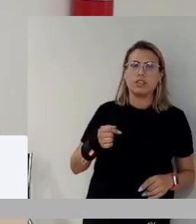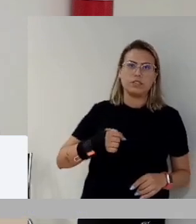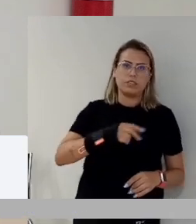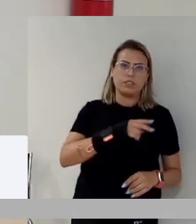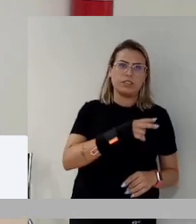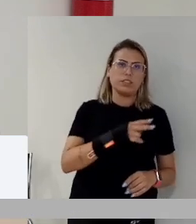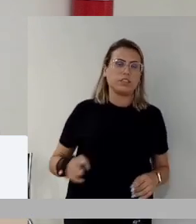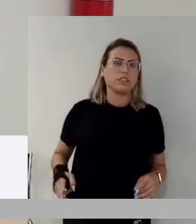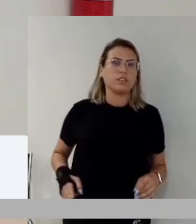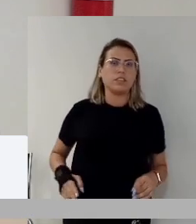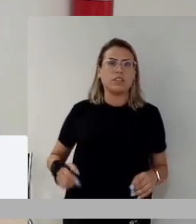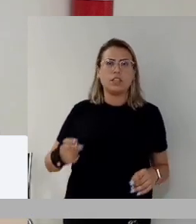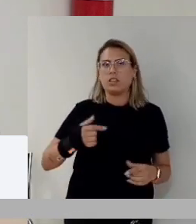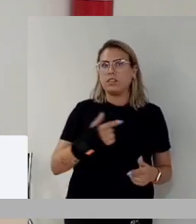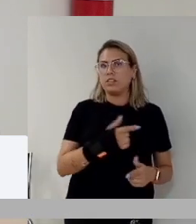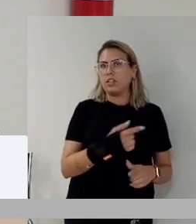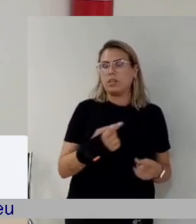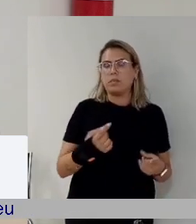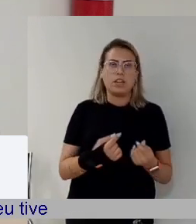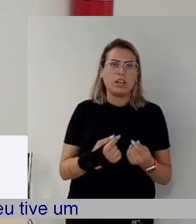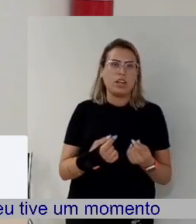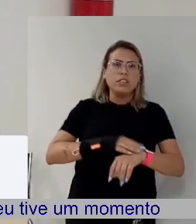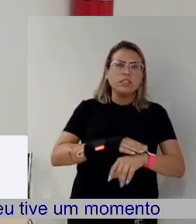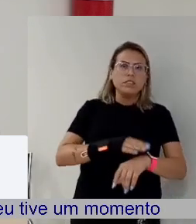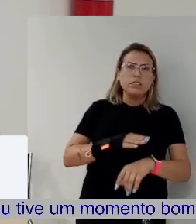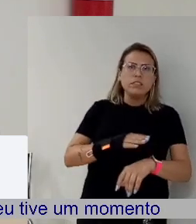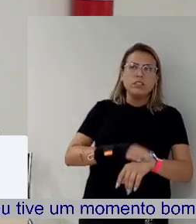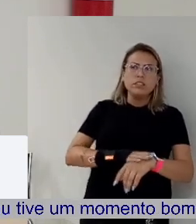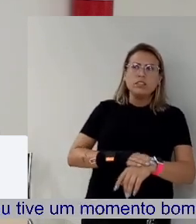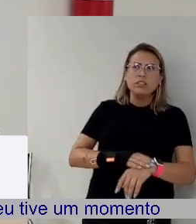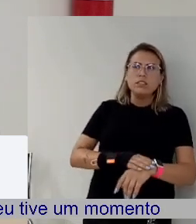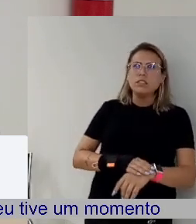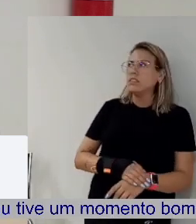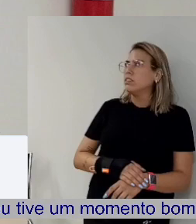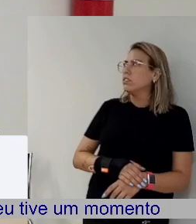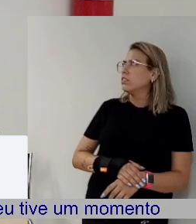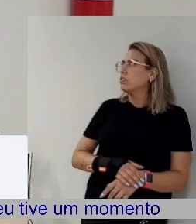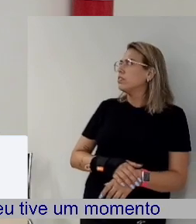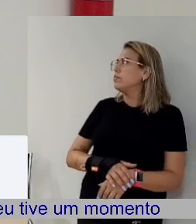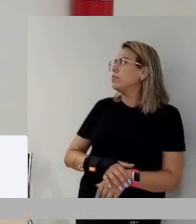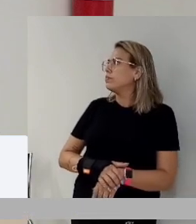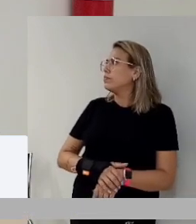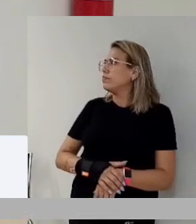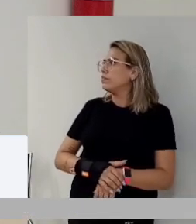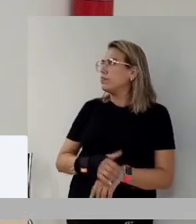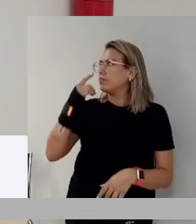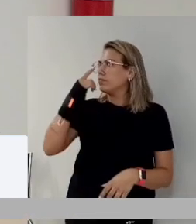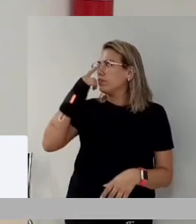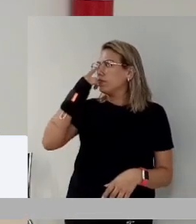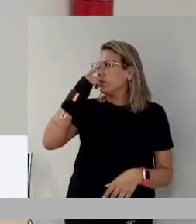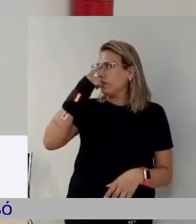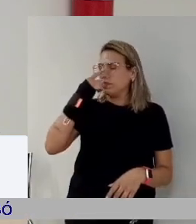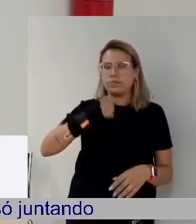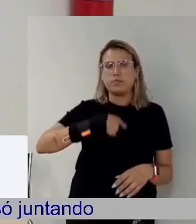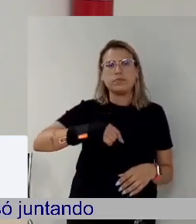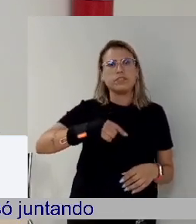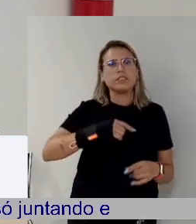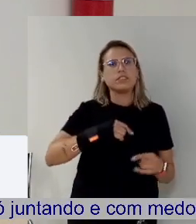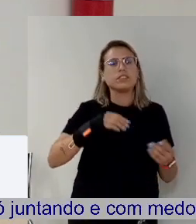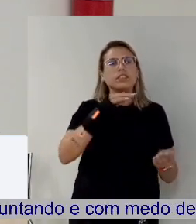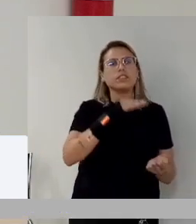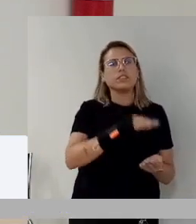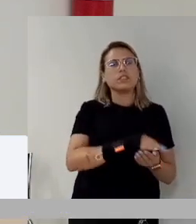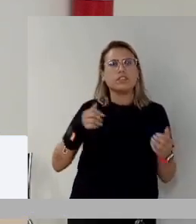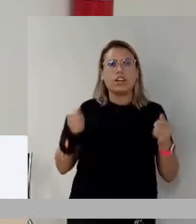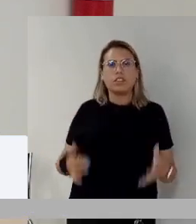tenho mais dinheiro eu eu tive um momento bombado mesmo aí com muito dinheiro né até porque a gente tava só juntando e com medo de gastar